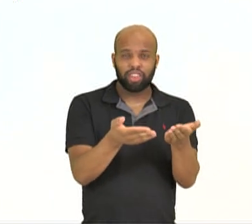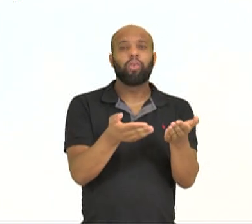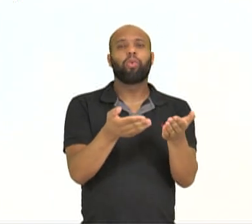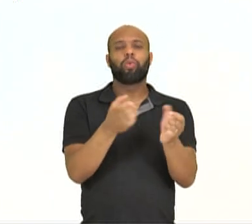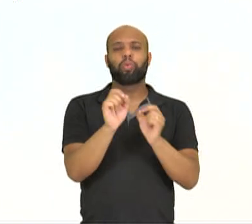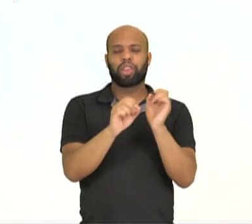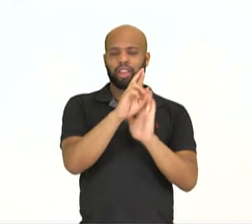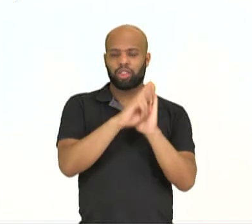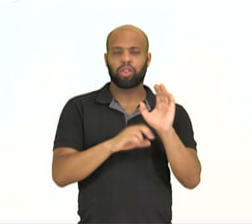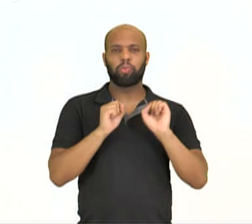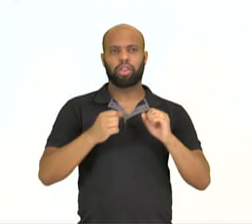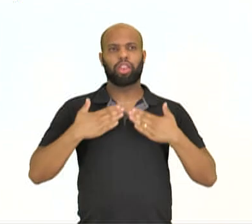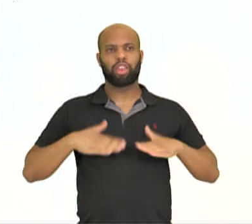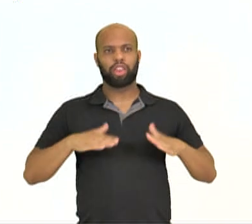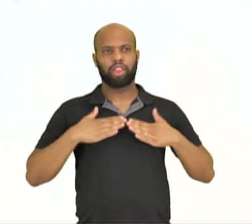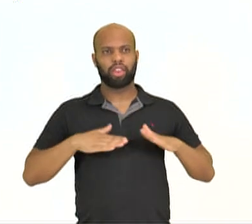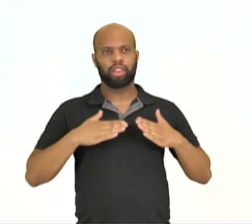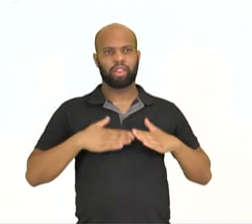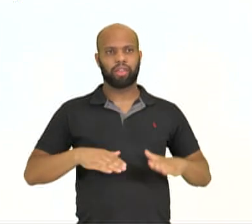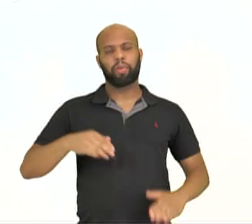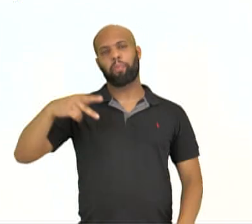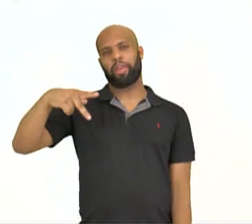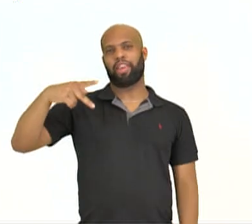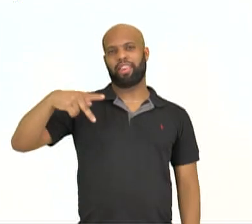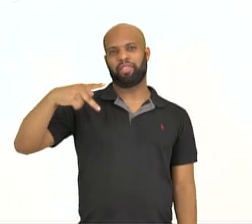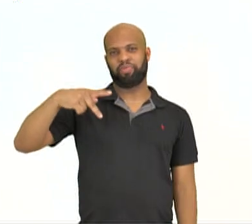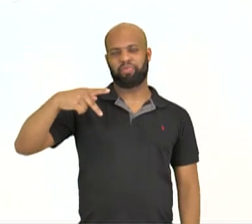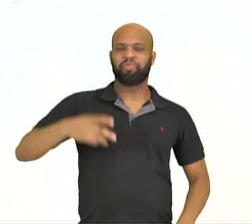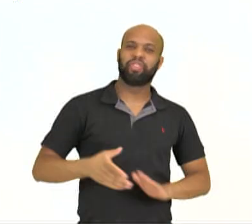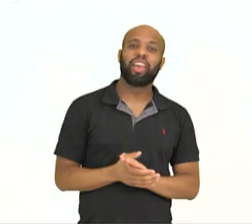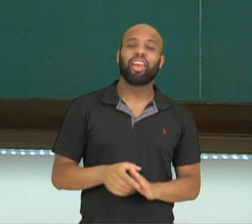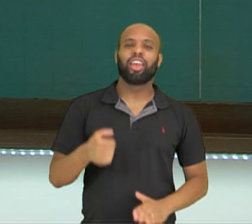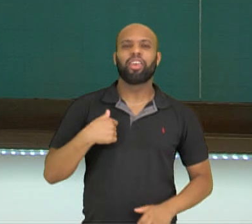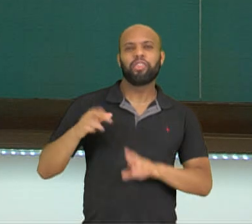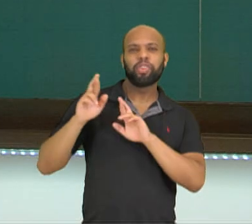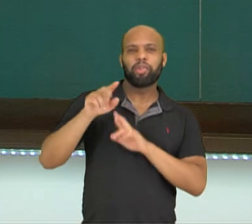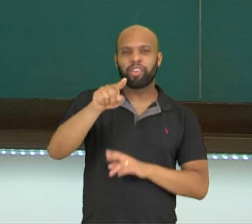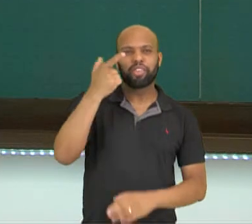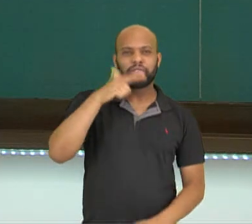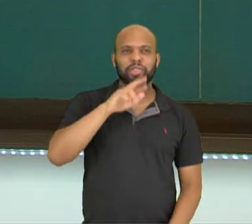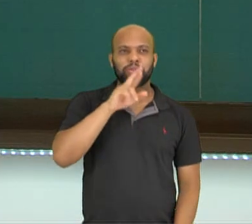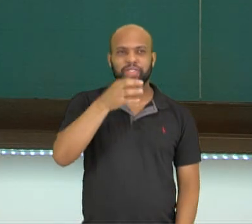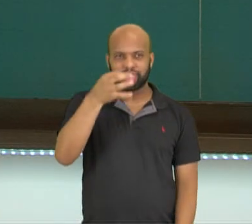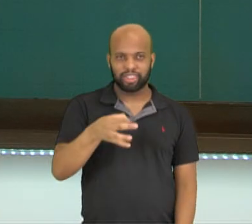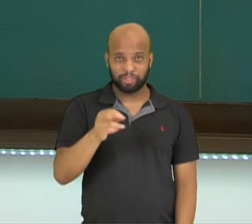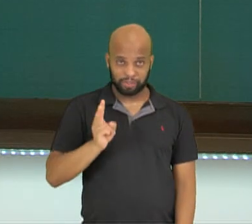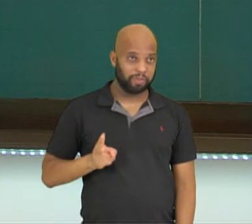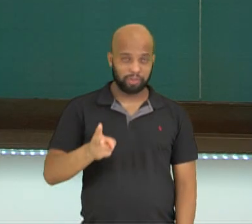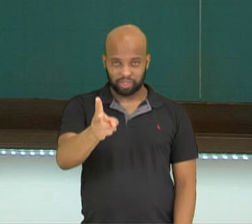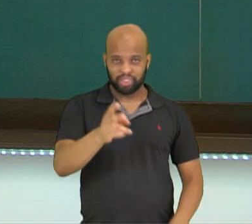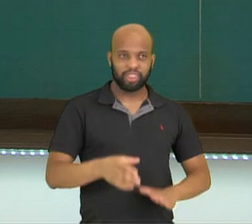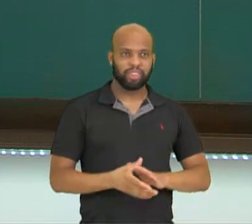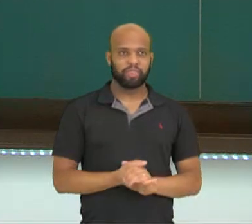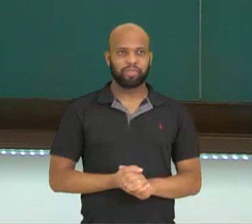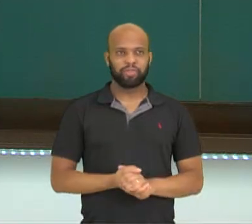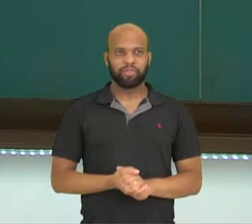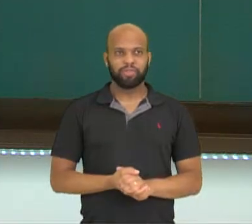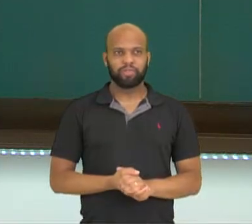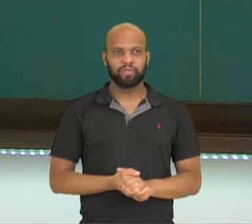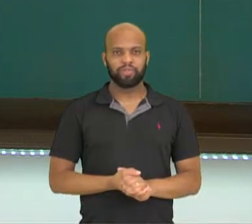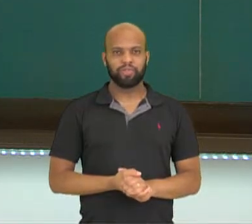particípio. Alternativa, né? P. Espero que todos tenham acertado. Vamos adiante?